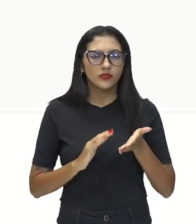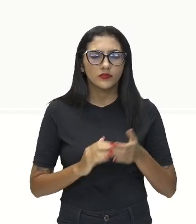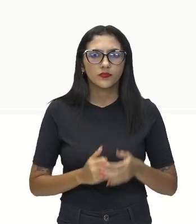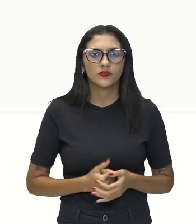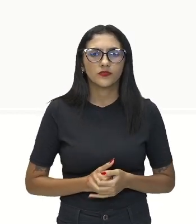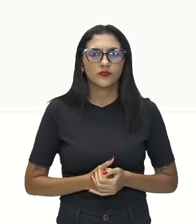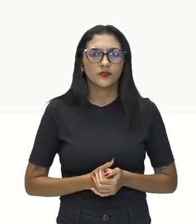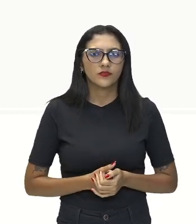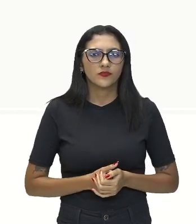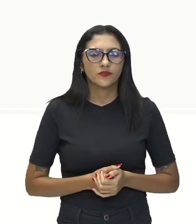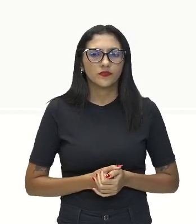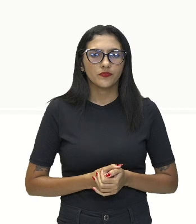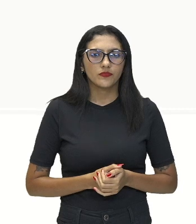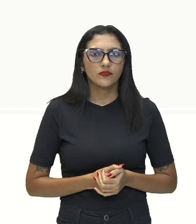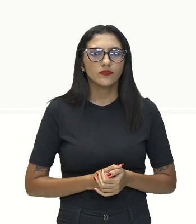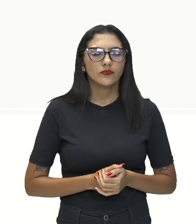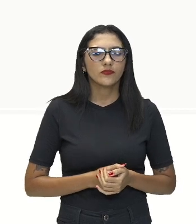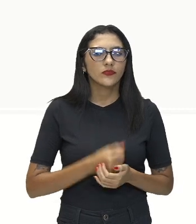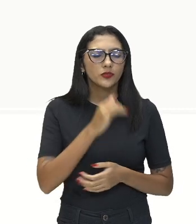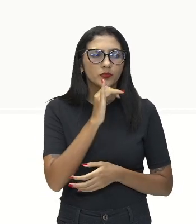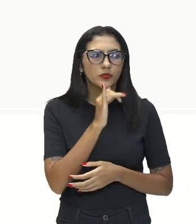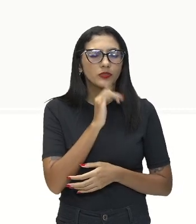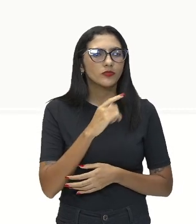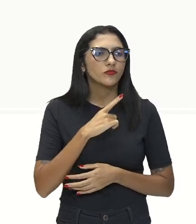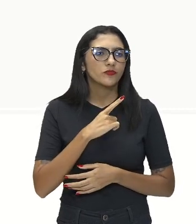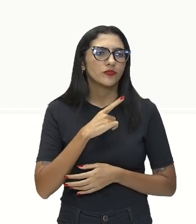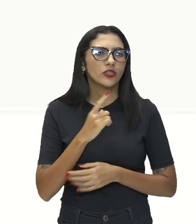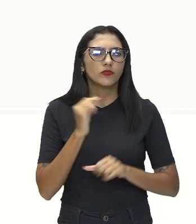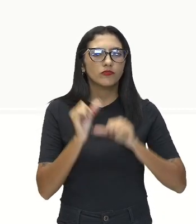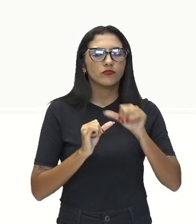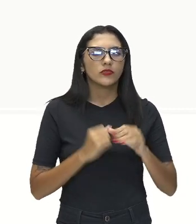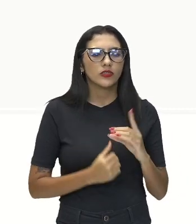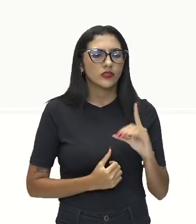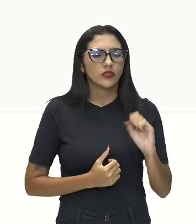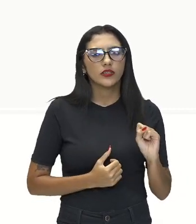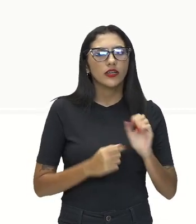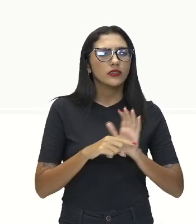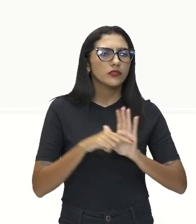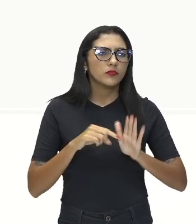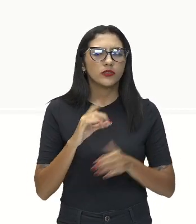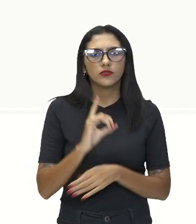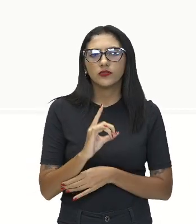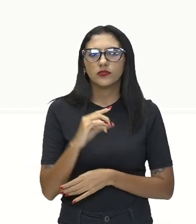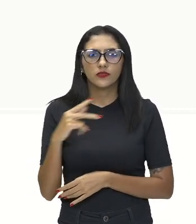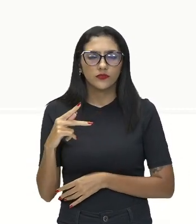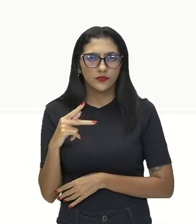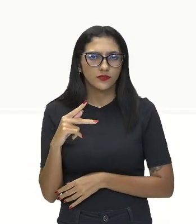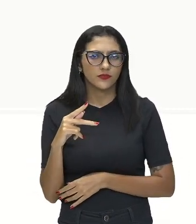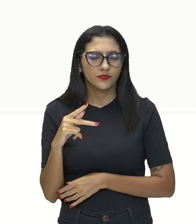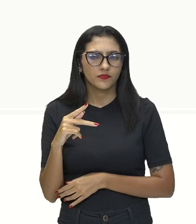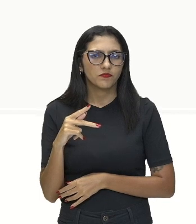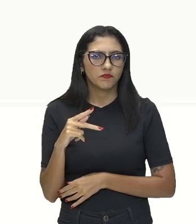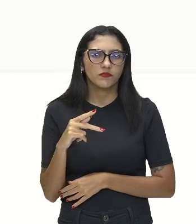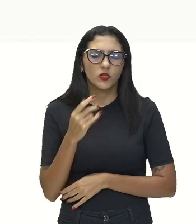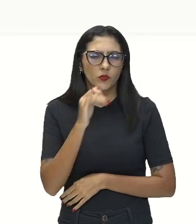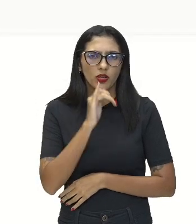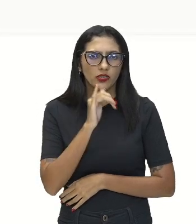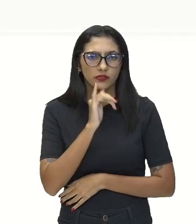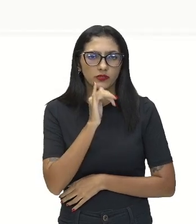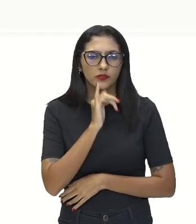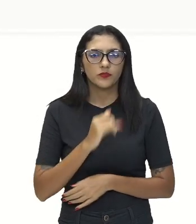diagonal secundária que nós encontramos foi 4, né? E a diagonal secundária, nesse